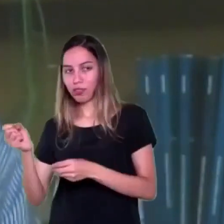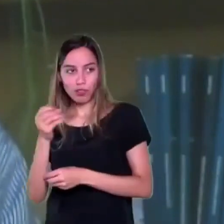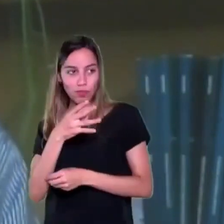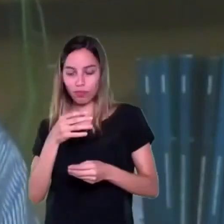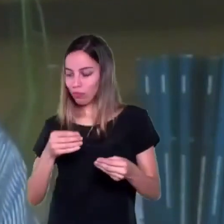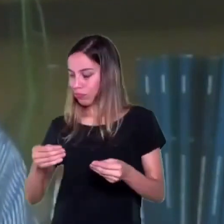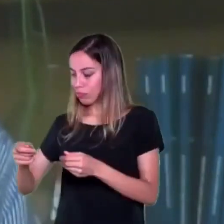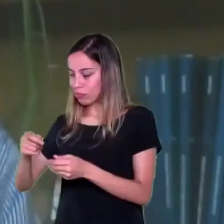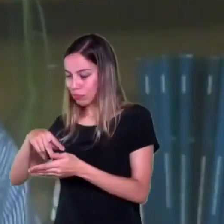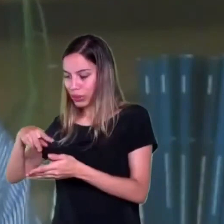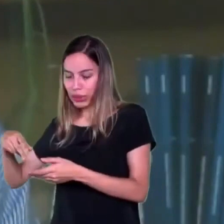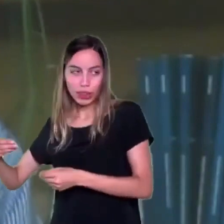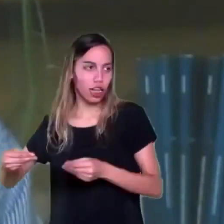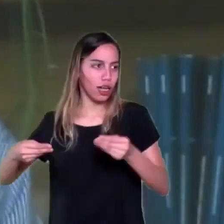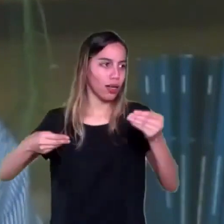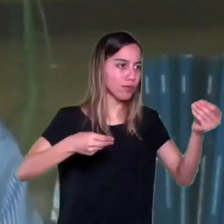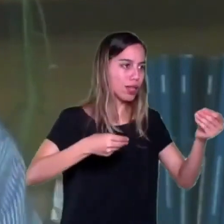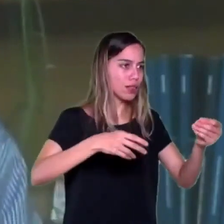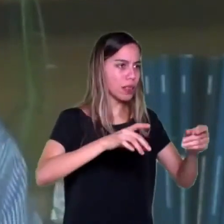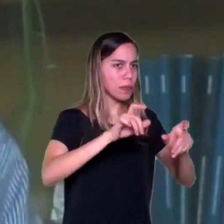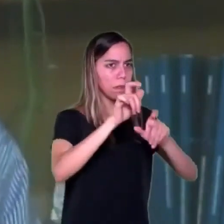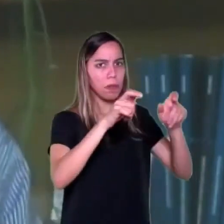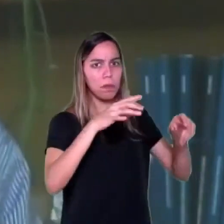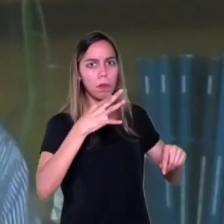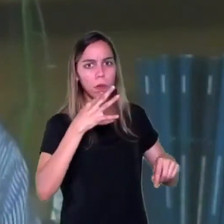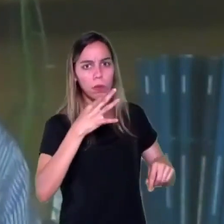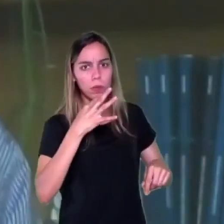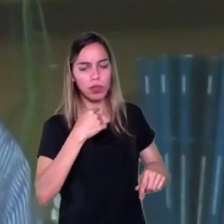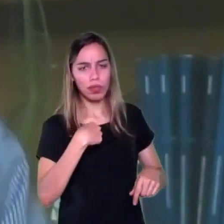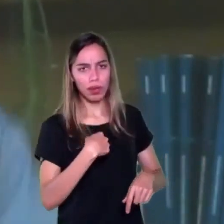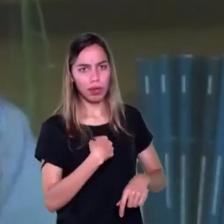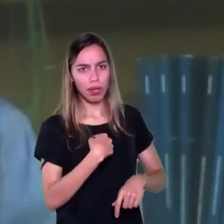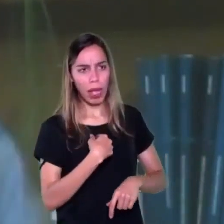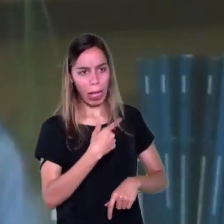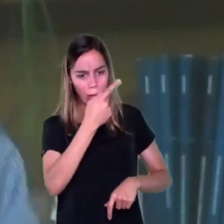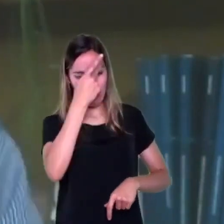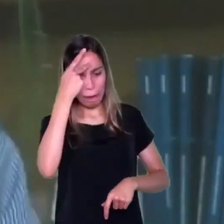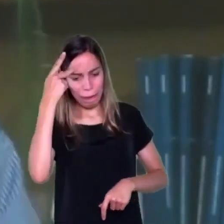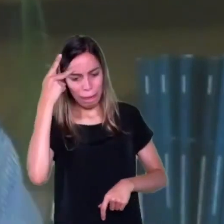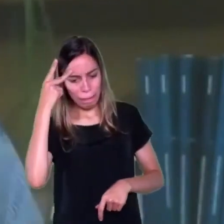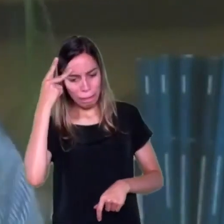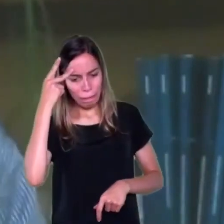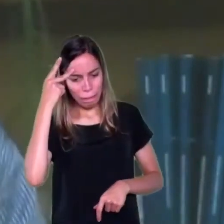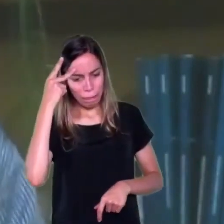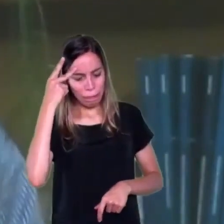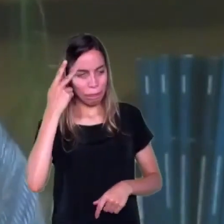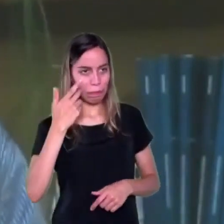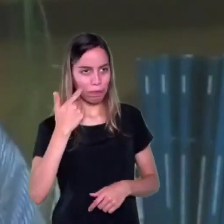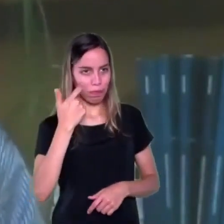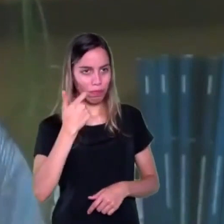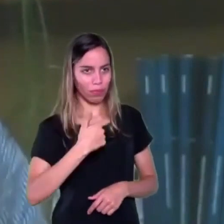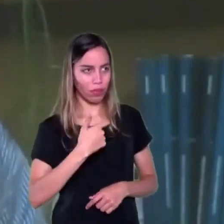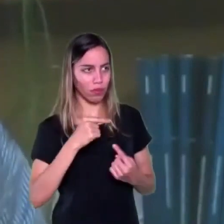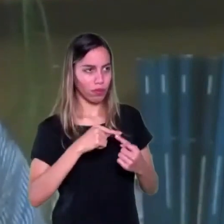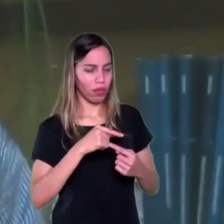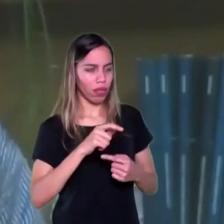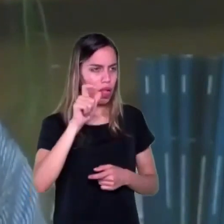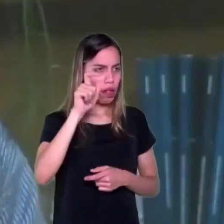conheciam com essa imagem, né? O indefectível livro debaixo do meu braço. Eu